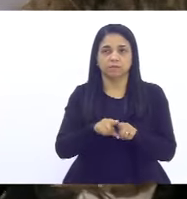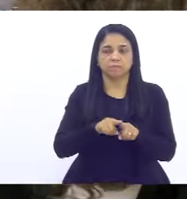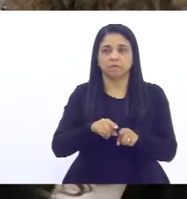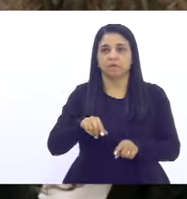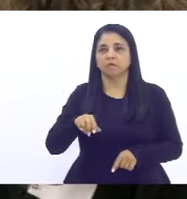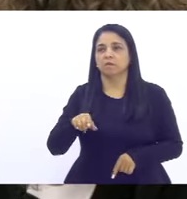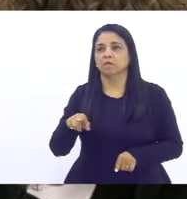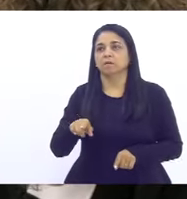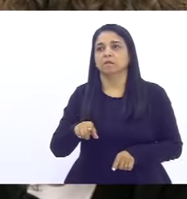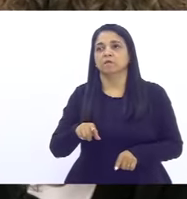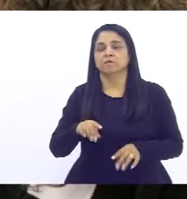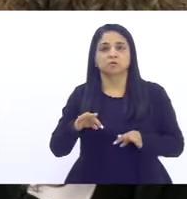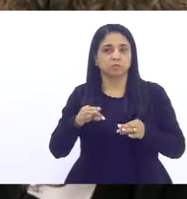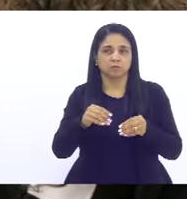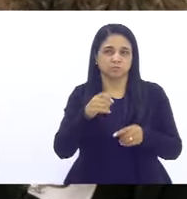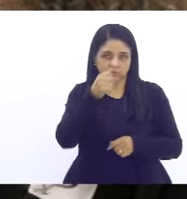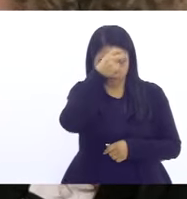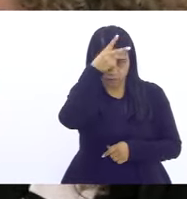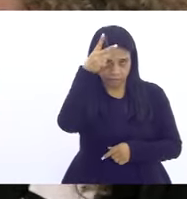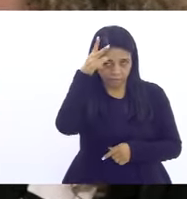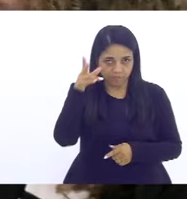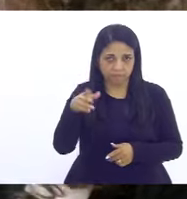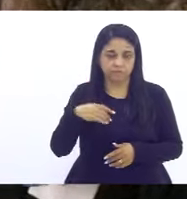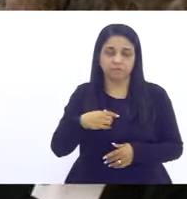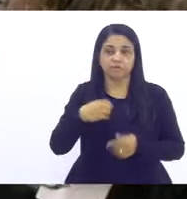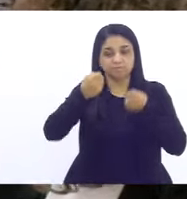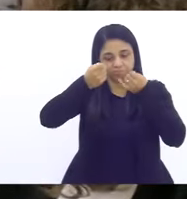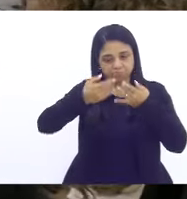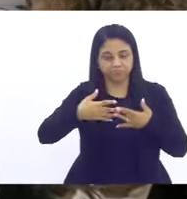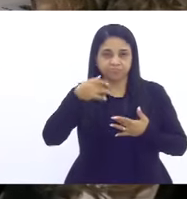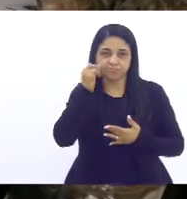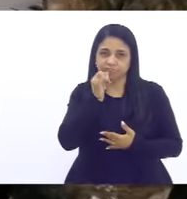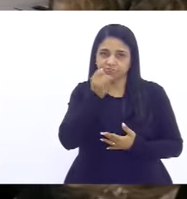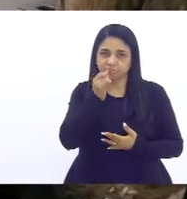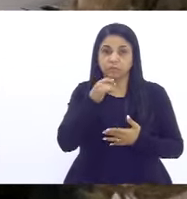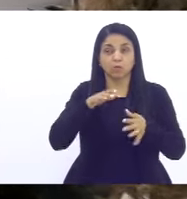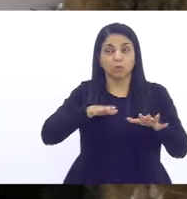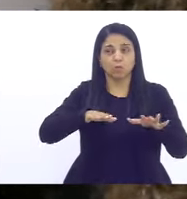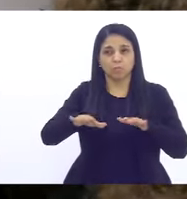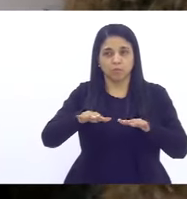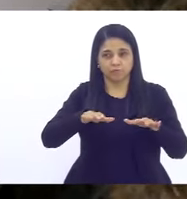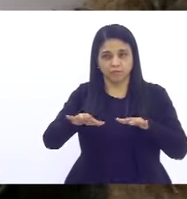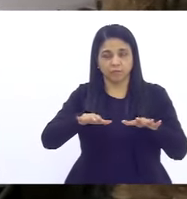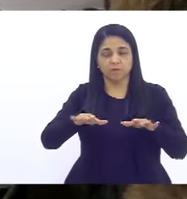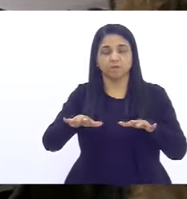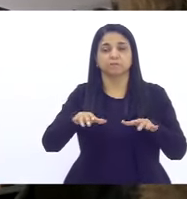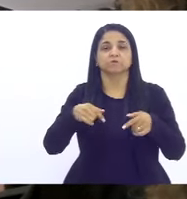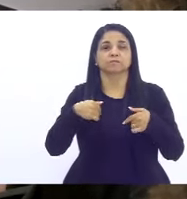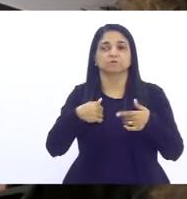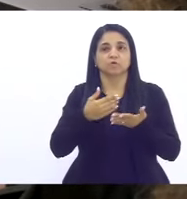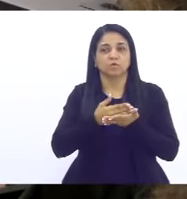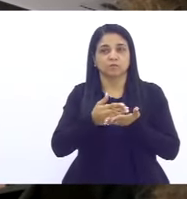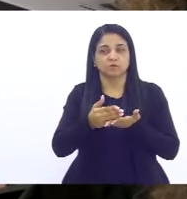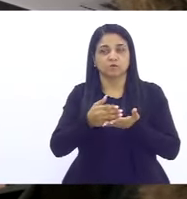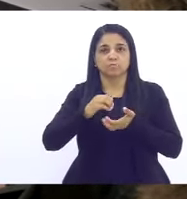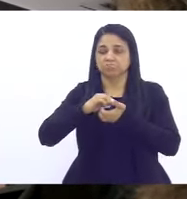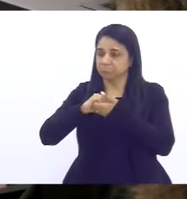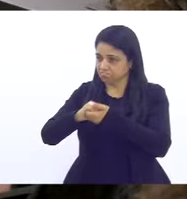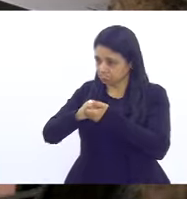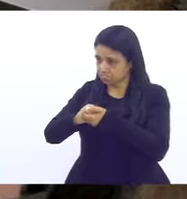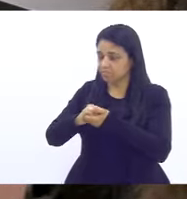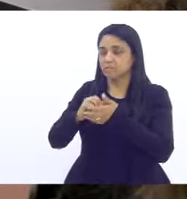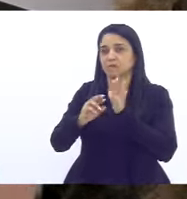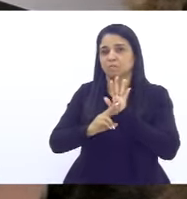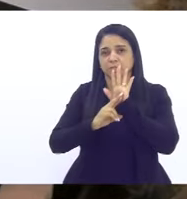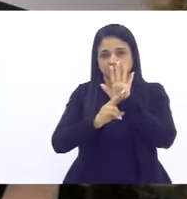Vou fazer um breve relato, presidente, sobre esse movimento que começou, cumprimentando aqui os nossos representantes das empresas, não só a Enel,